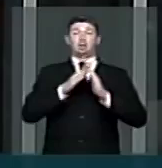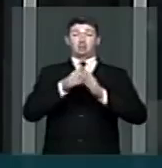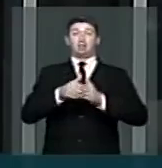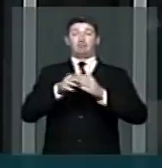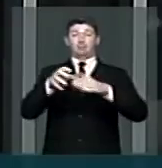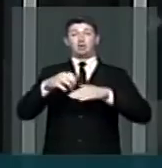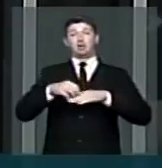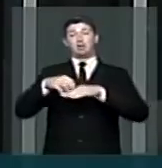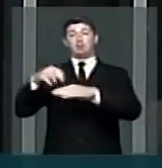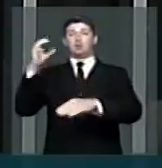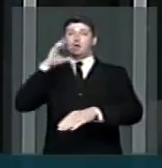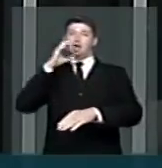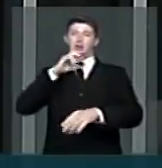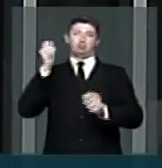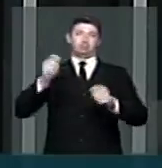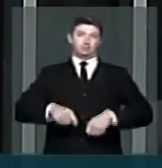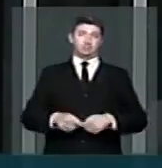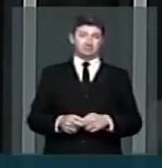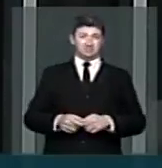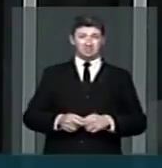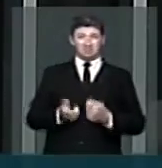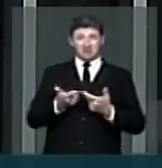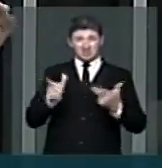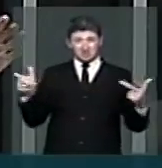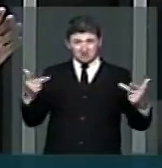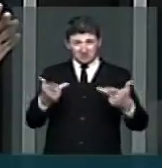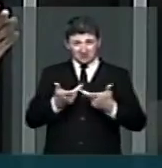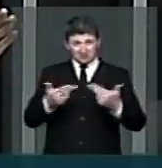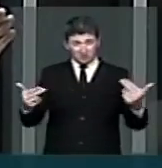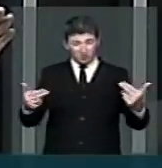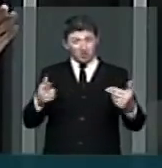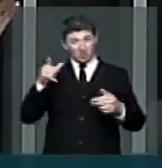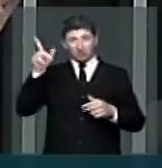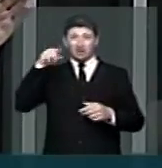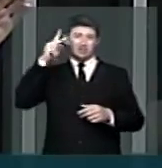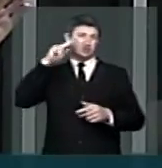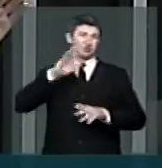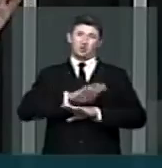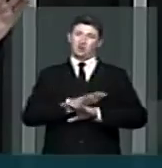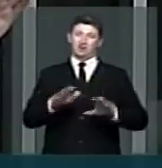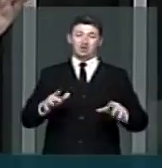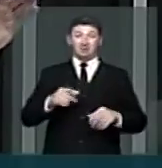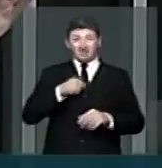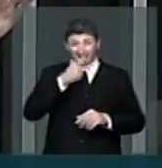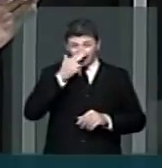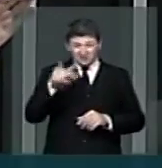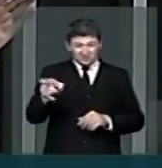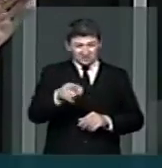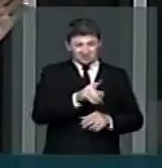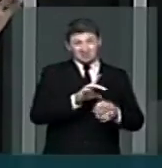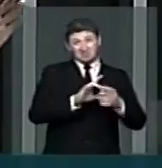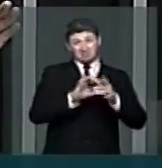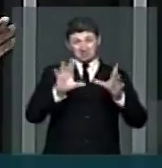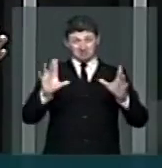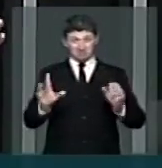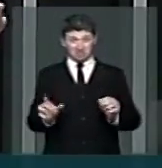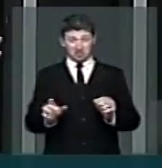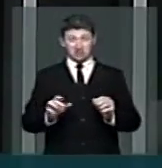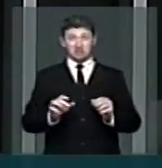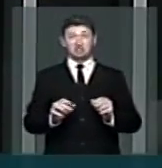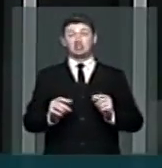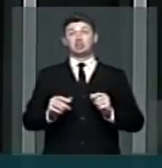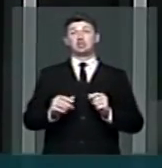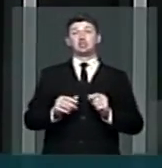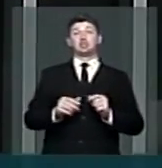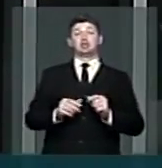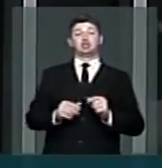mais célere possível. O resto é história. Não achem que você permitir autorização para o